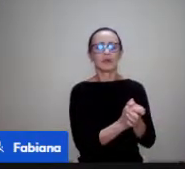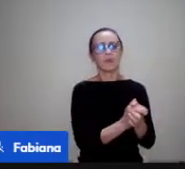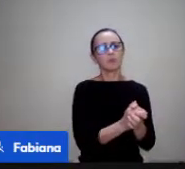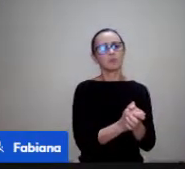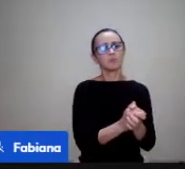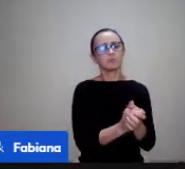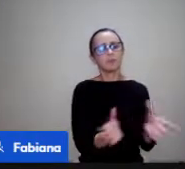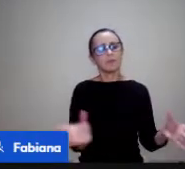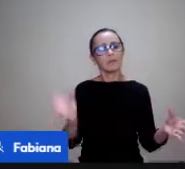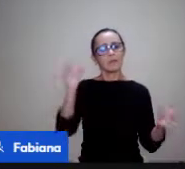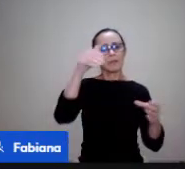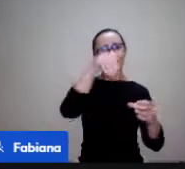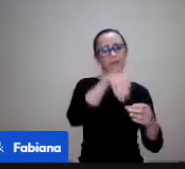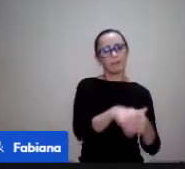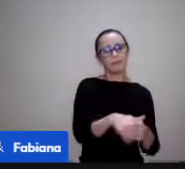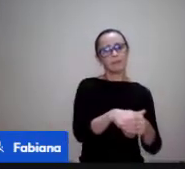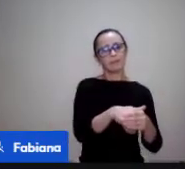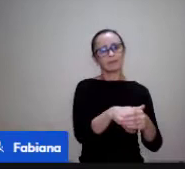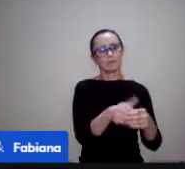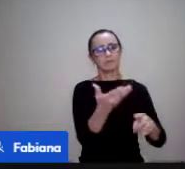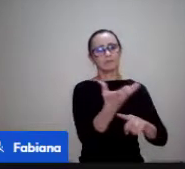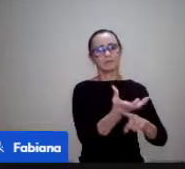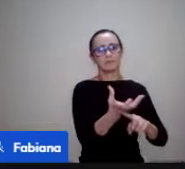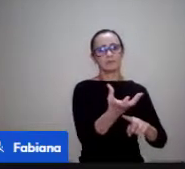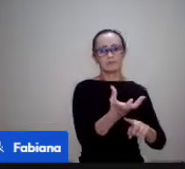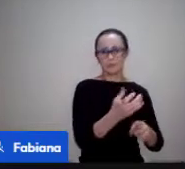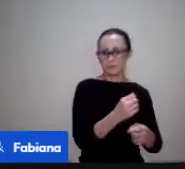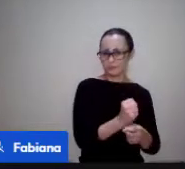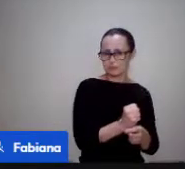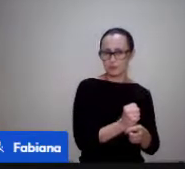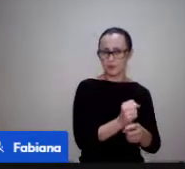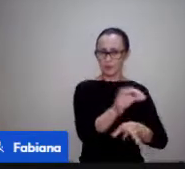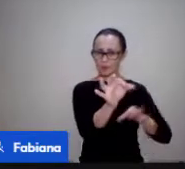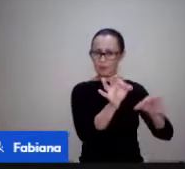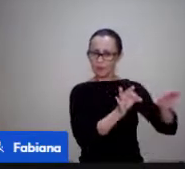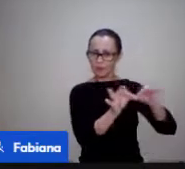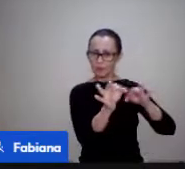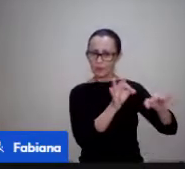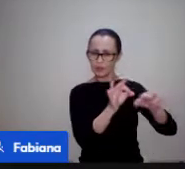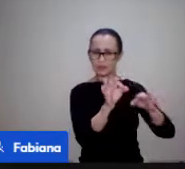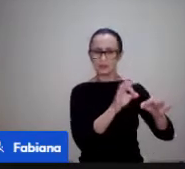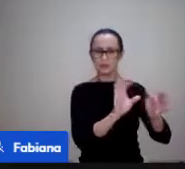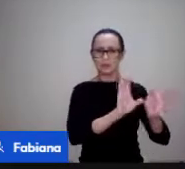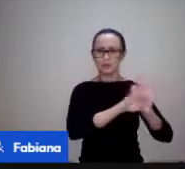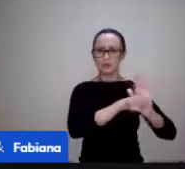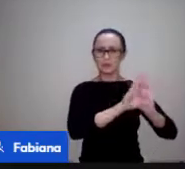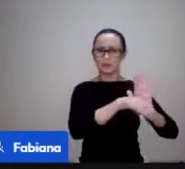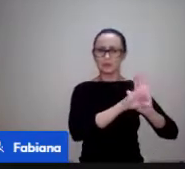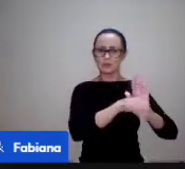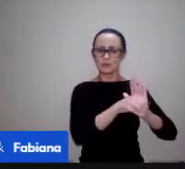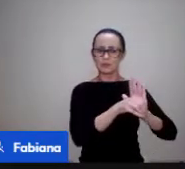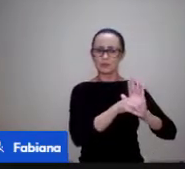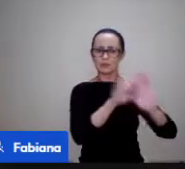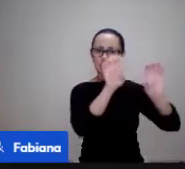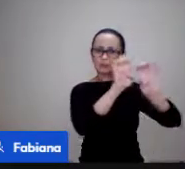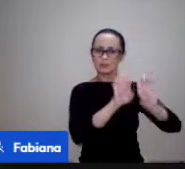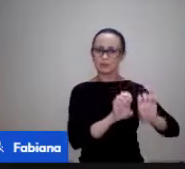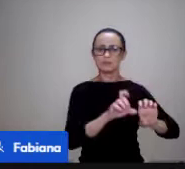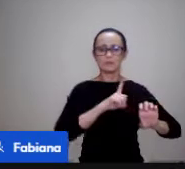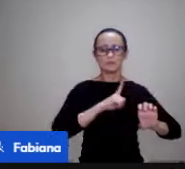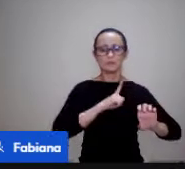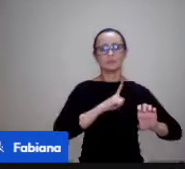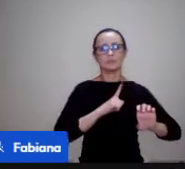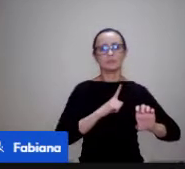interdisciplinar, pois proporciona um aparelho de organização dos conceitos e das estruturas. Ou